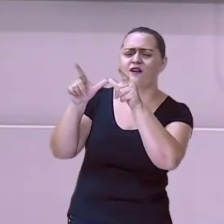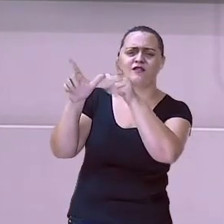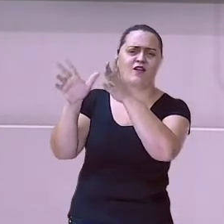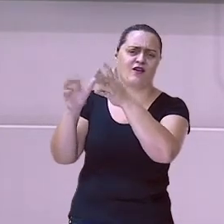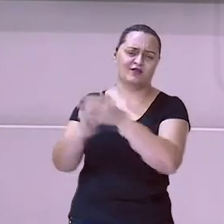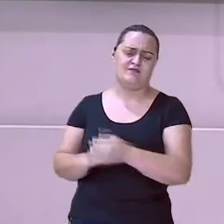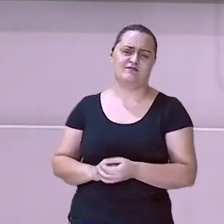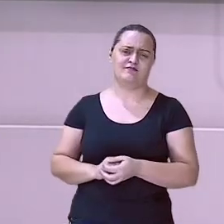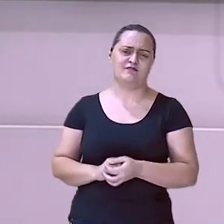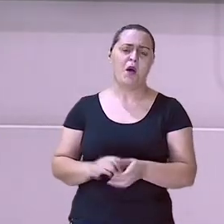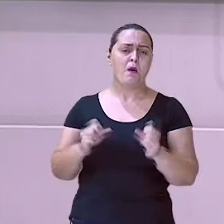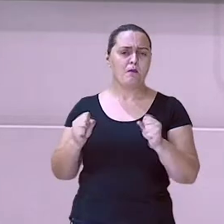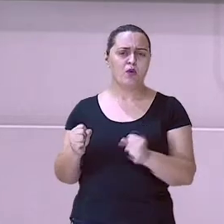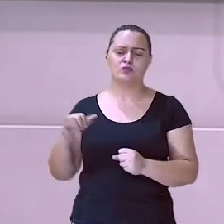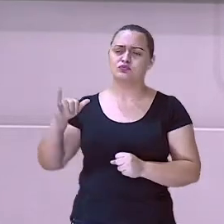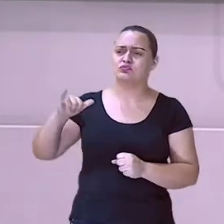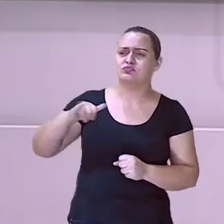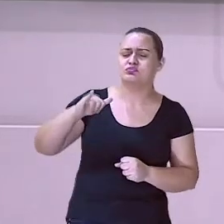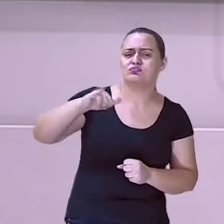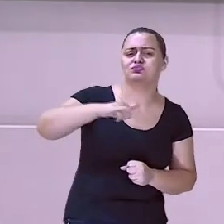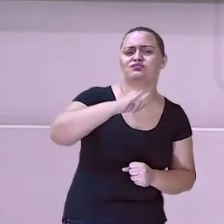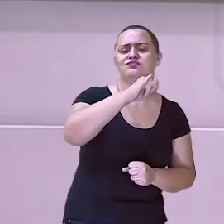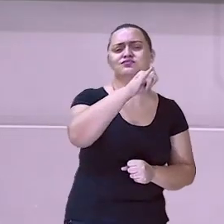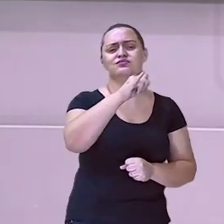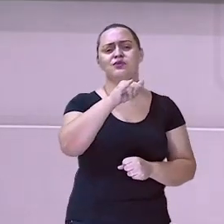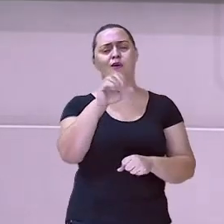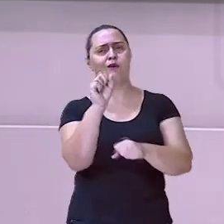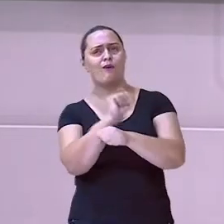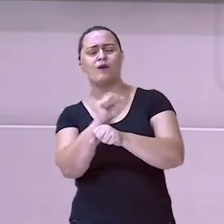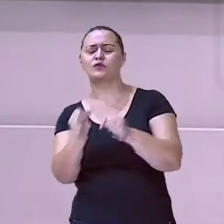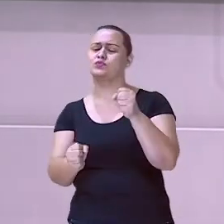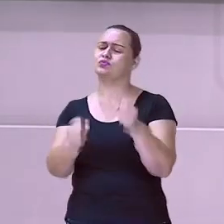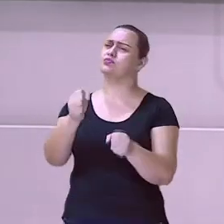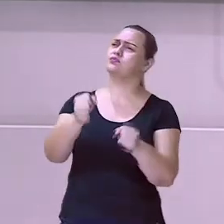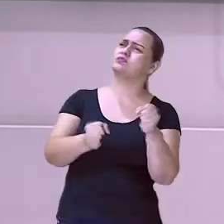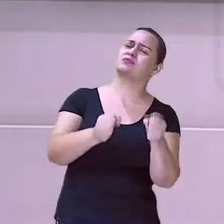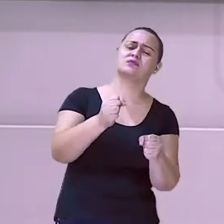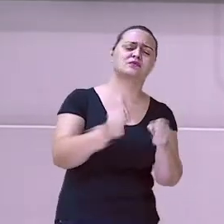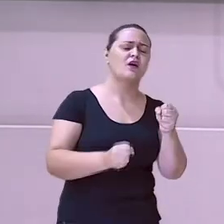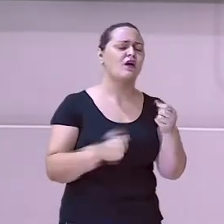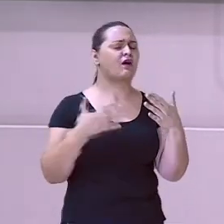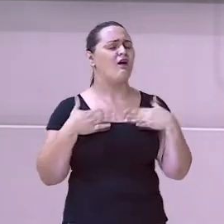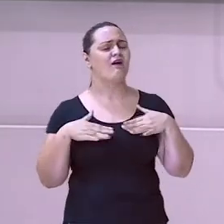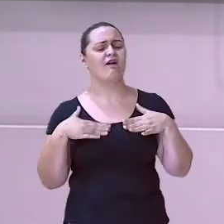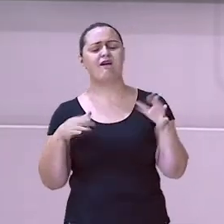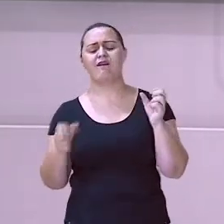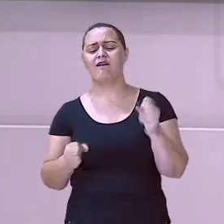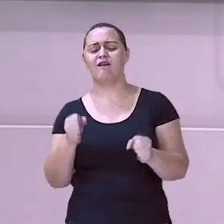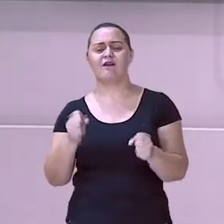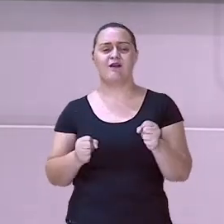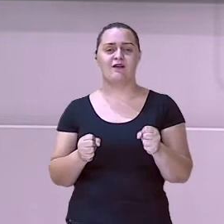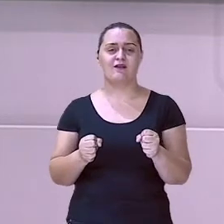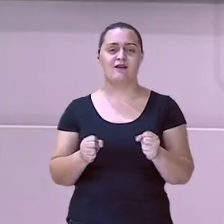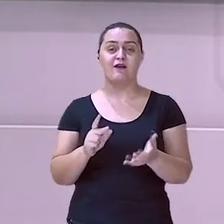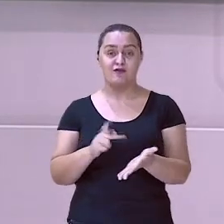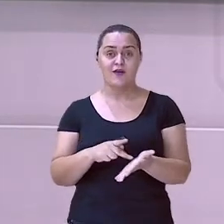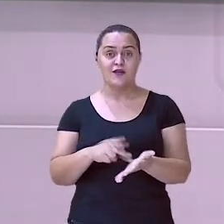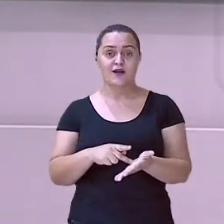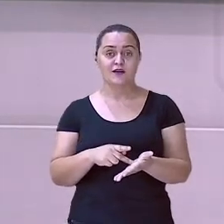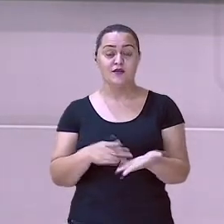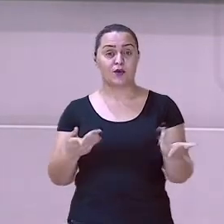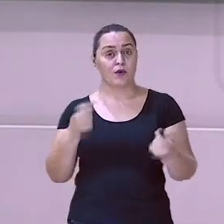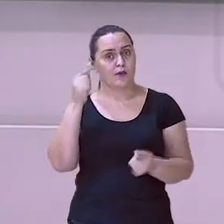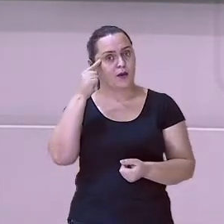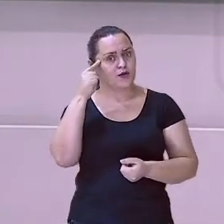avião, você pode entrar num carro, tranquilo. Agora, imagina lá atrás. Era